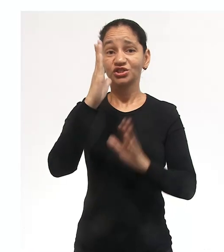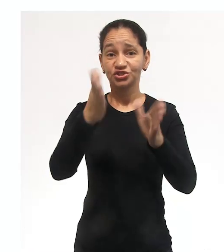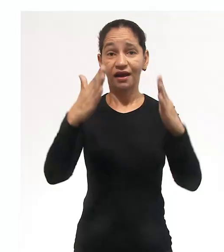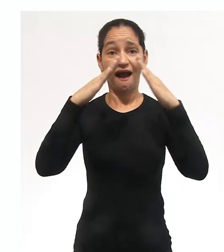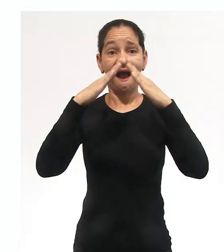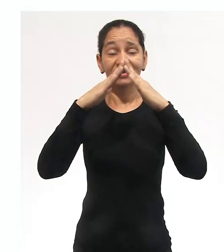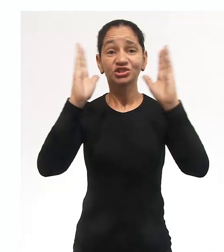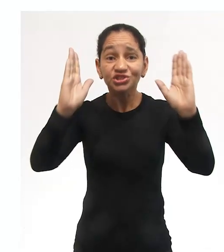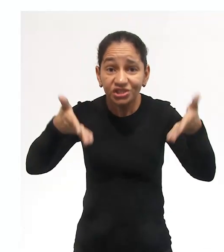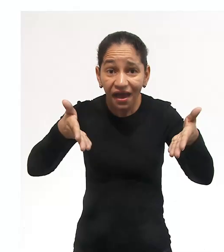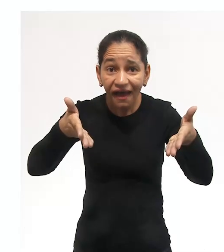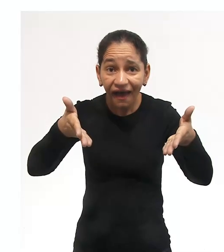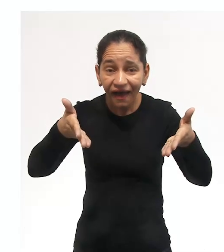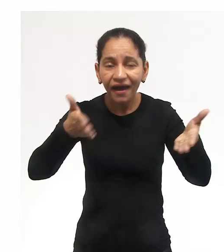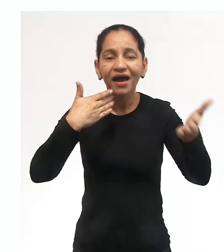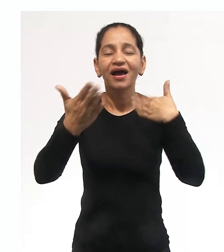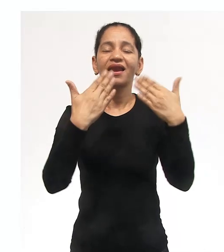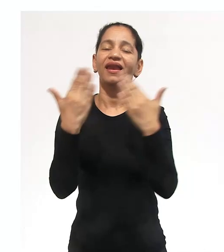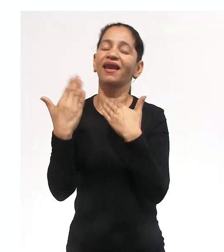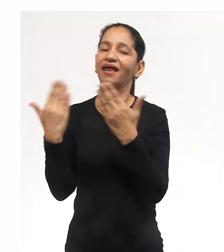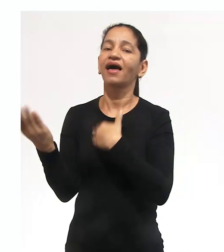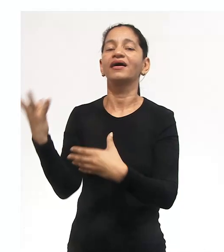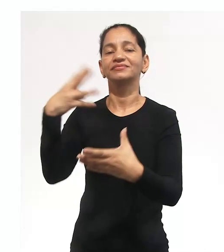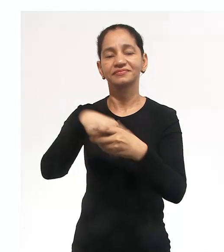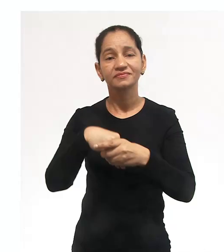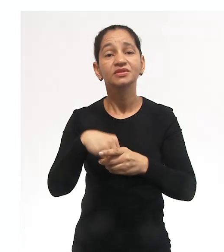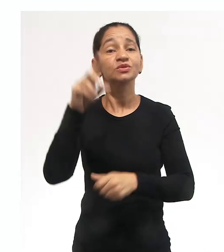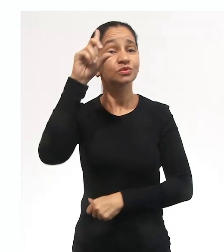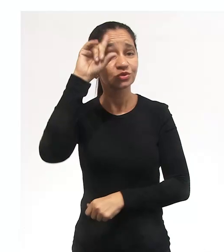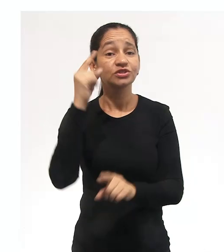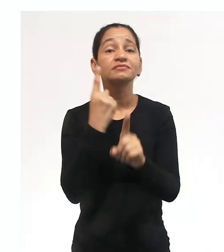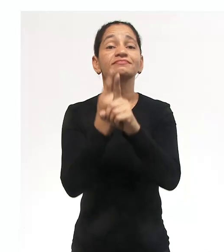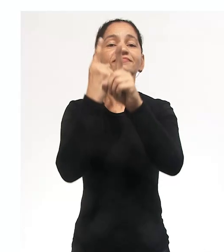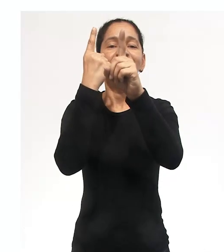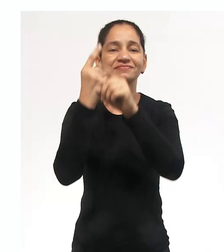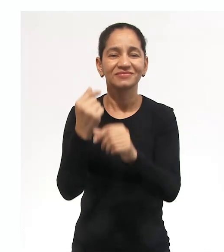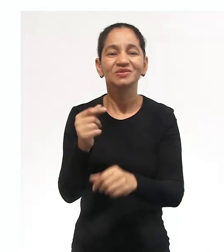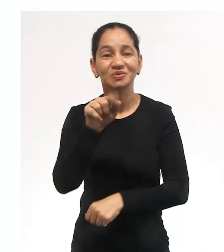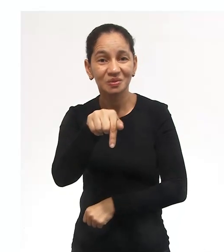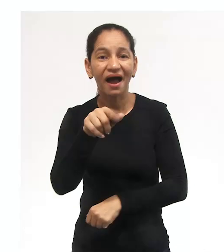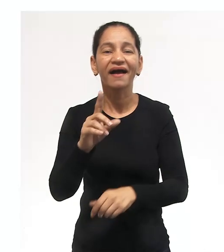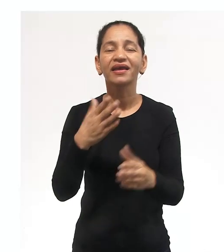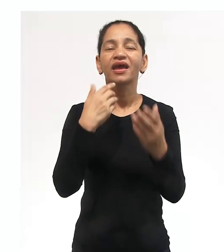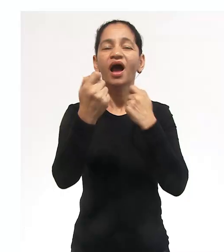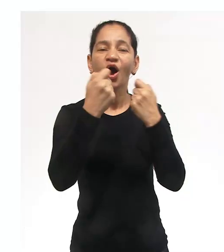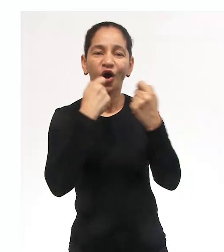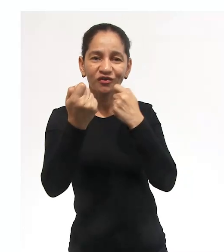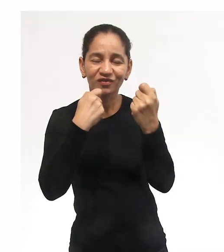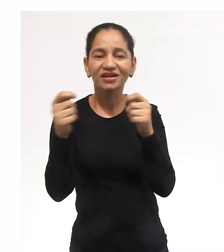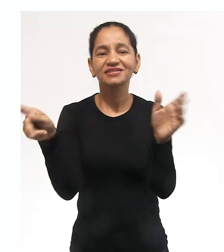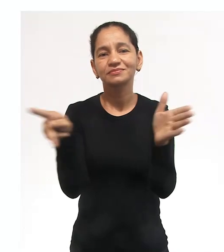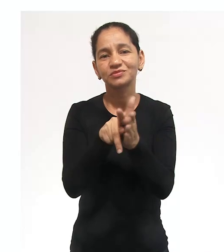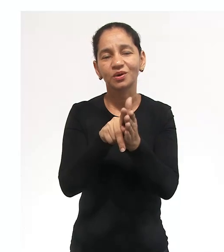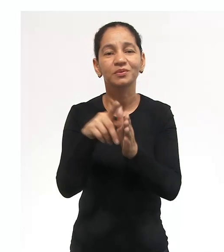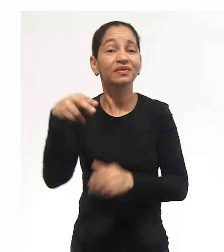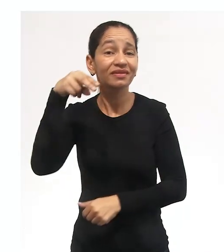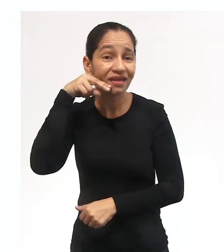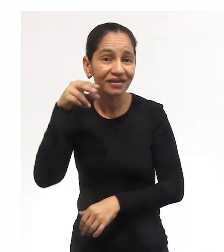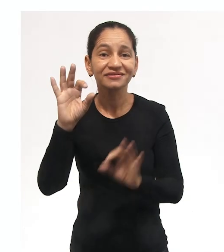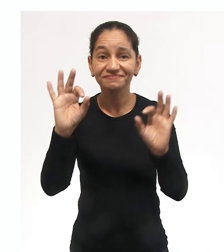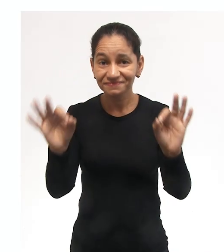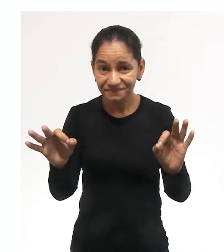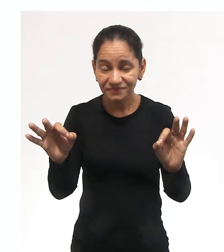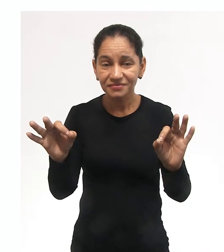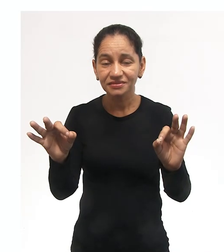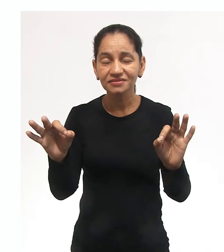já separem para a gente conversar, né, sobre eles no dia do encontro da conversa com a professora Nair.